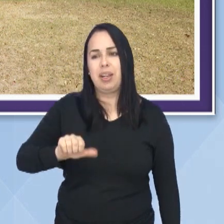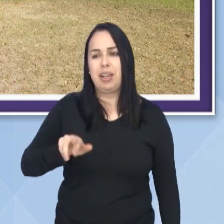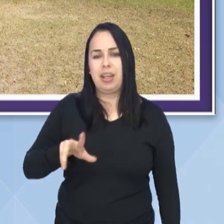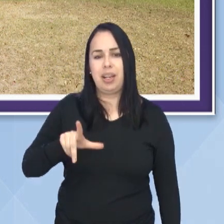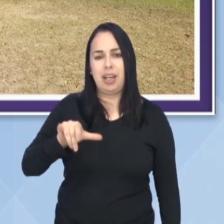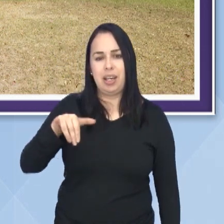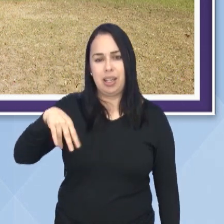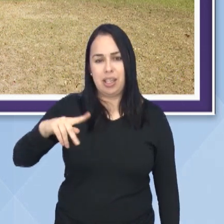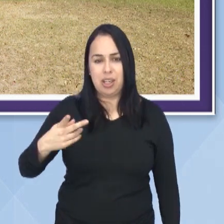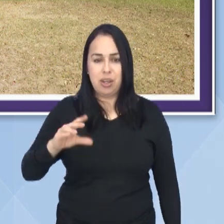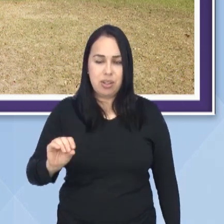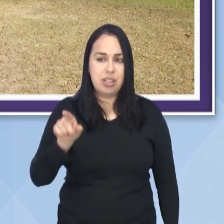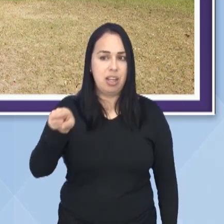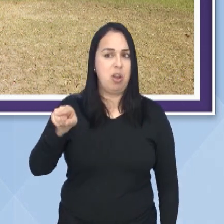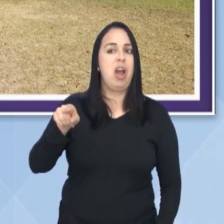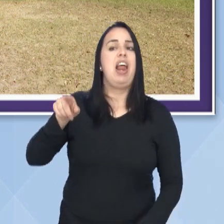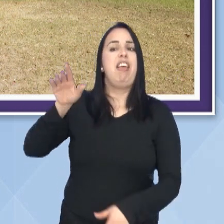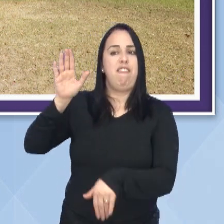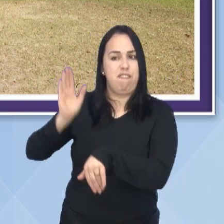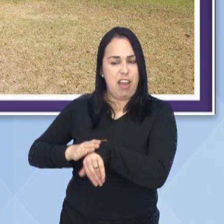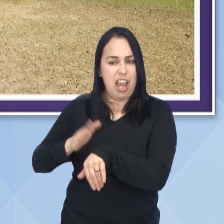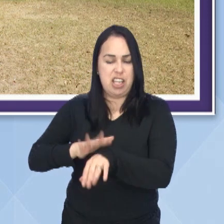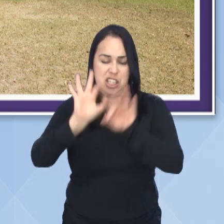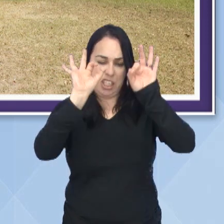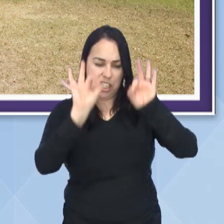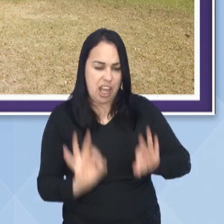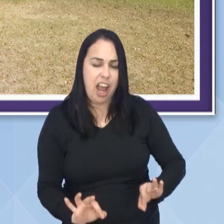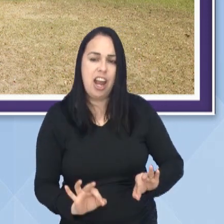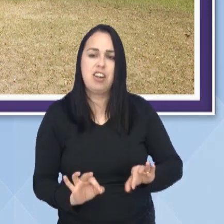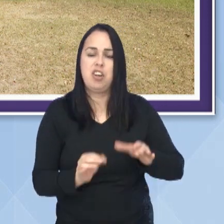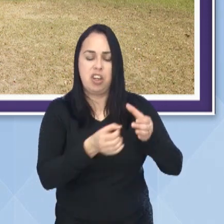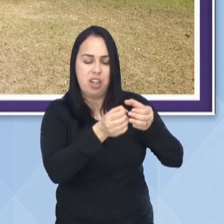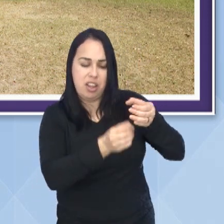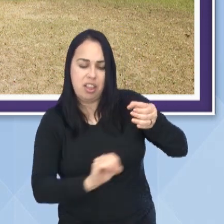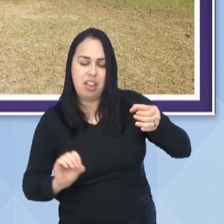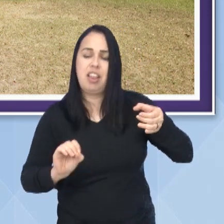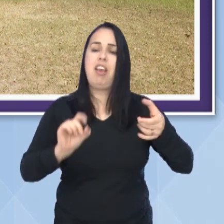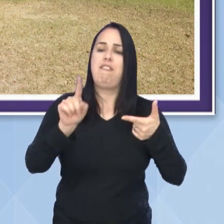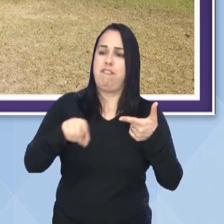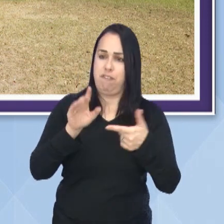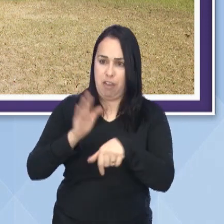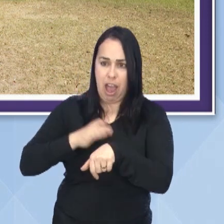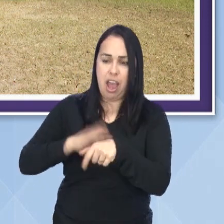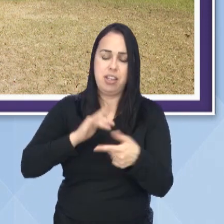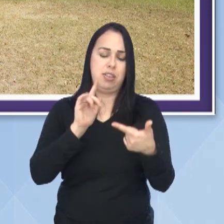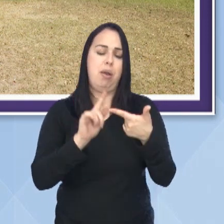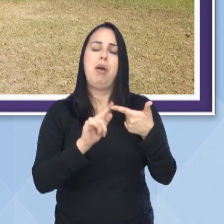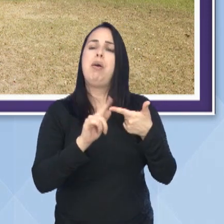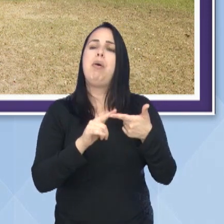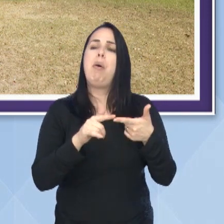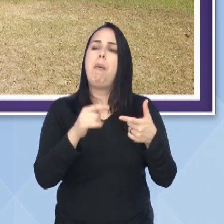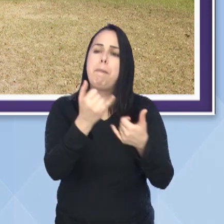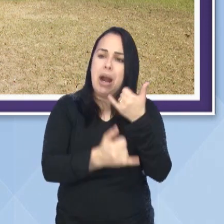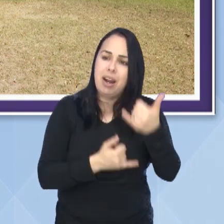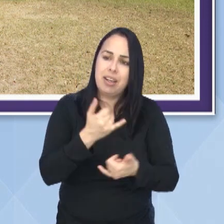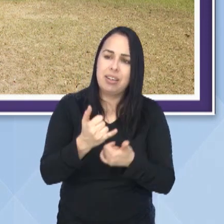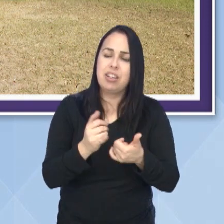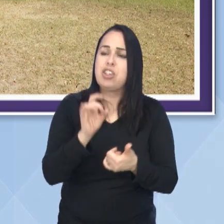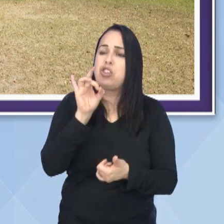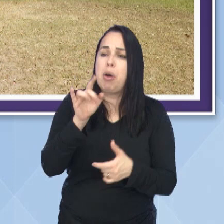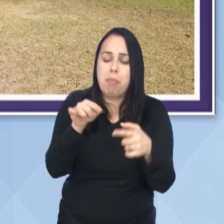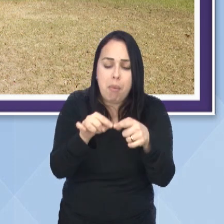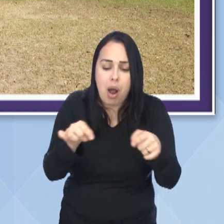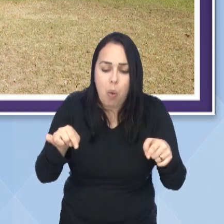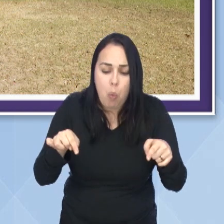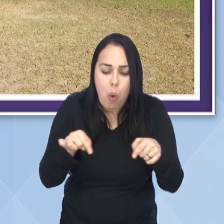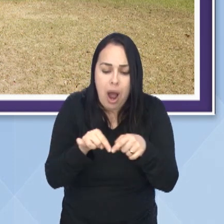que quiser, mas ele fez, regularizou, fez a rede de esgoto, fez o parquinho. Agora, uma quadra que poderia aumentar um pouquinho mais, o